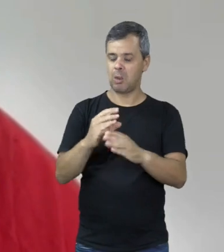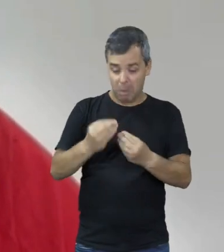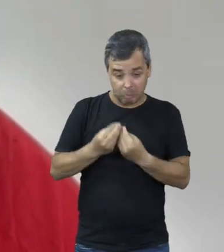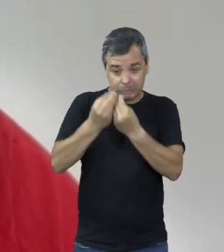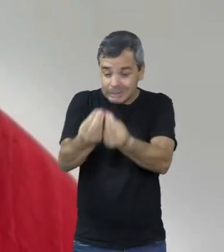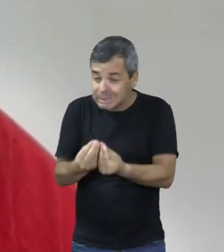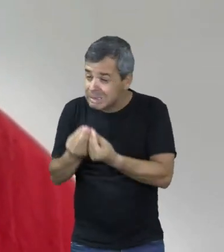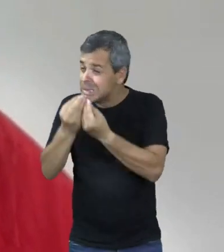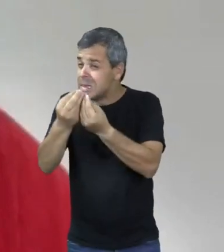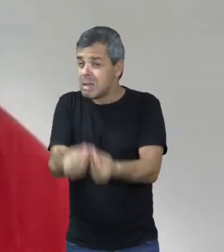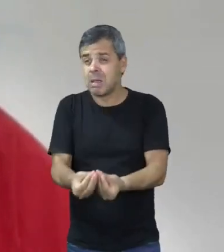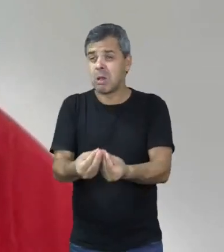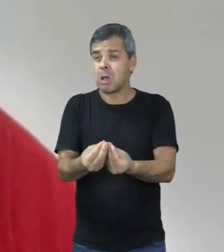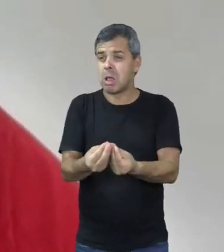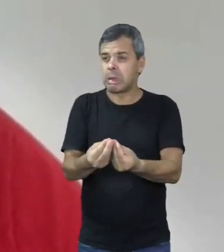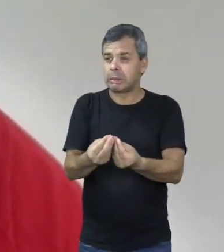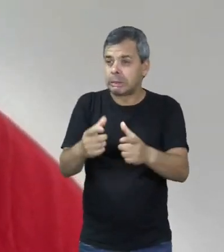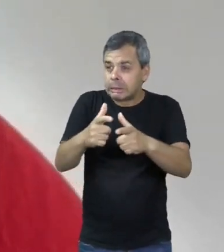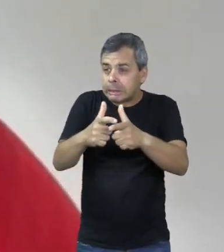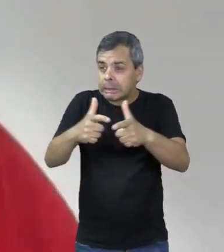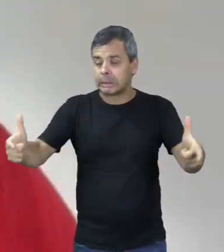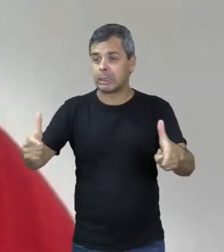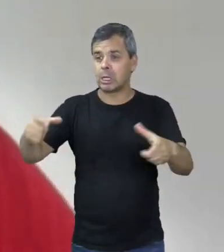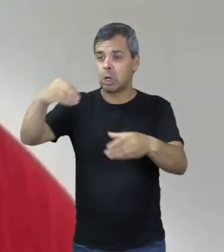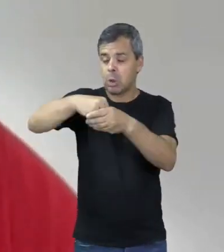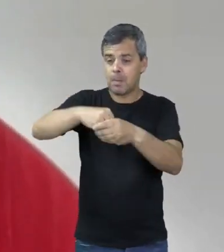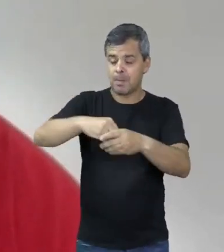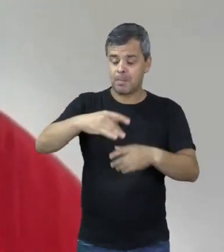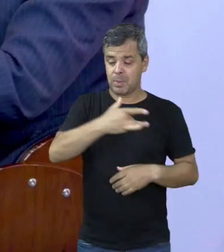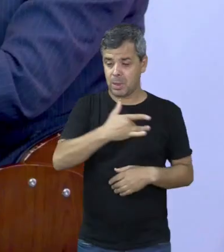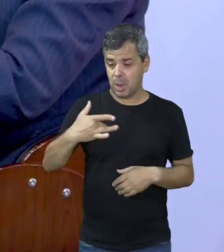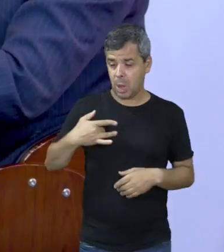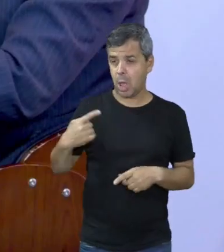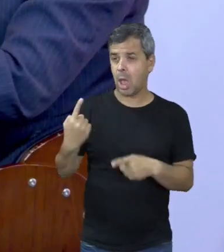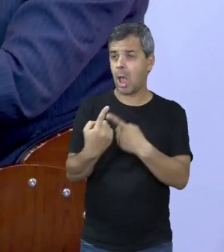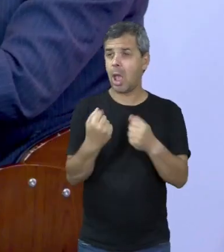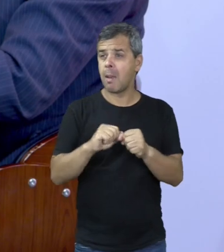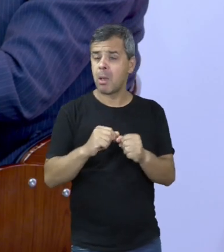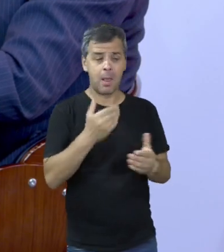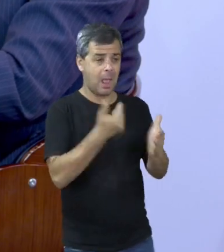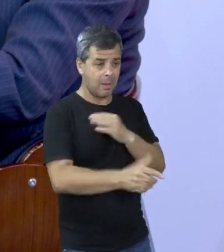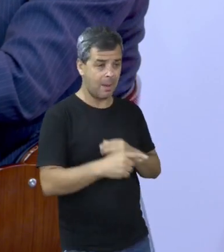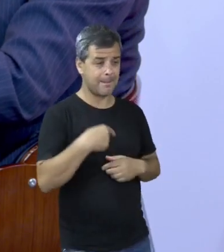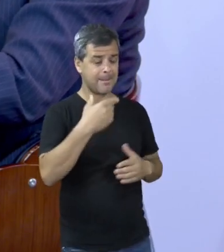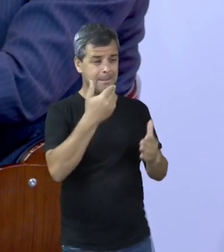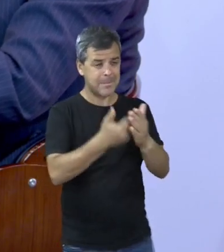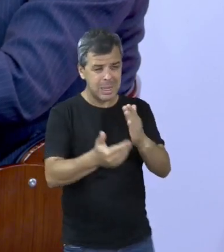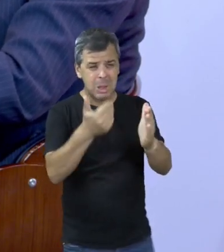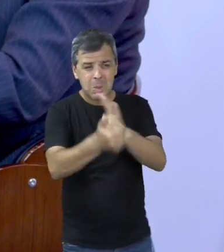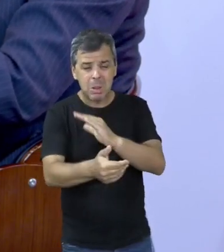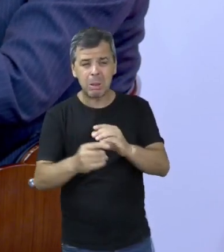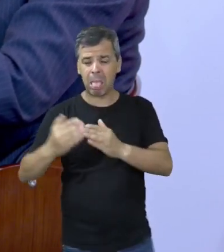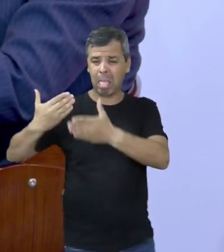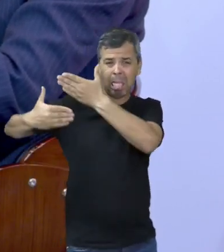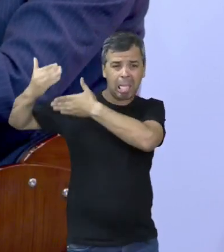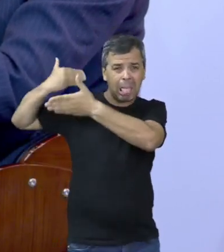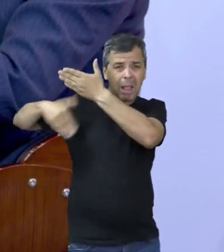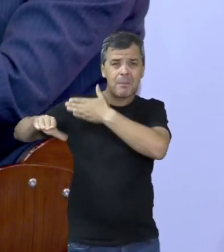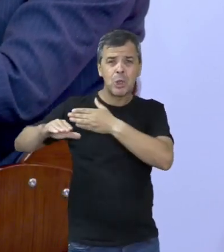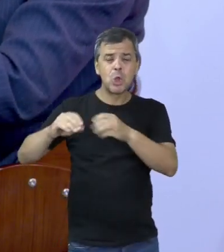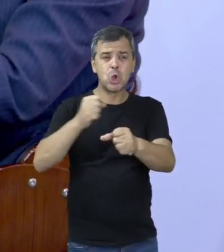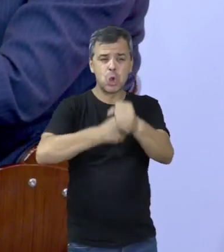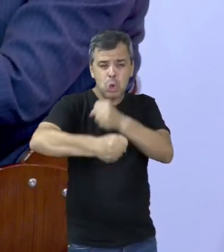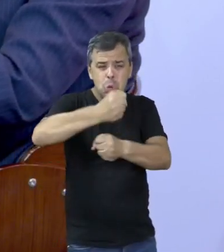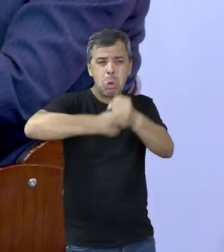entregas, robustas do Ministério da Saúde, aqui até eu vou focar porque a gente teve muitos retrocessos também, Alícia, durante os